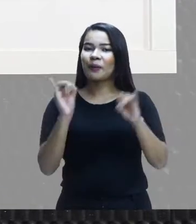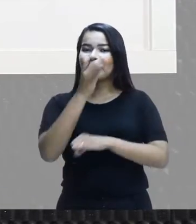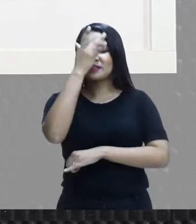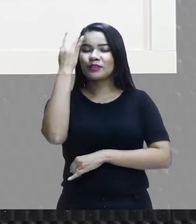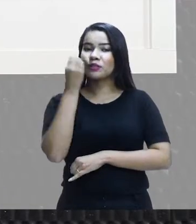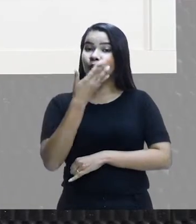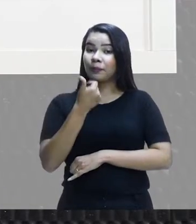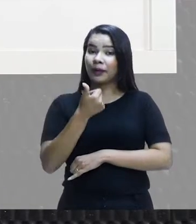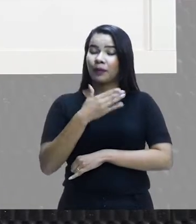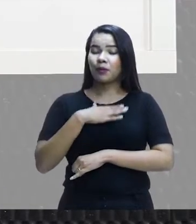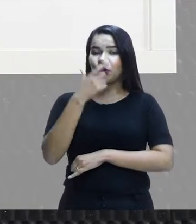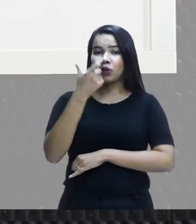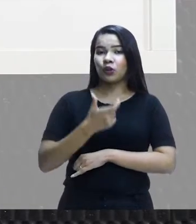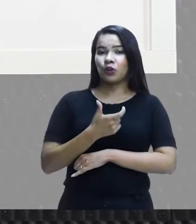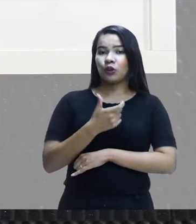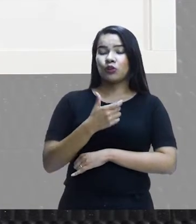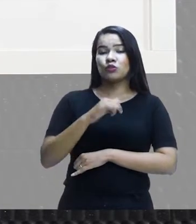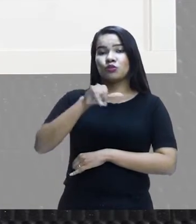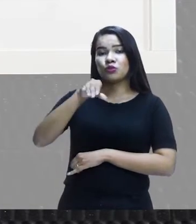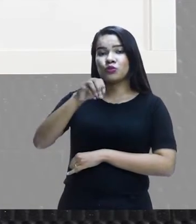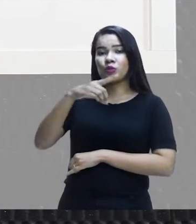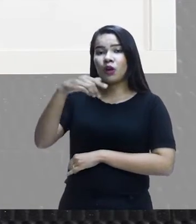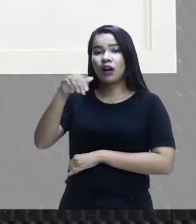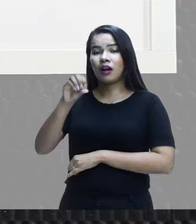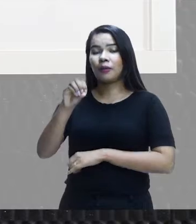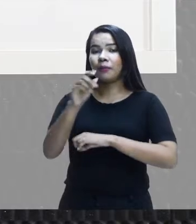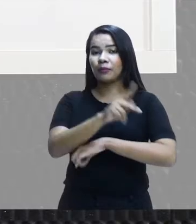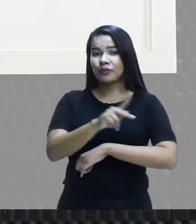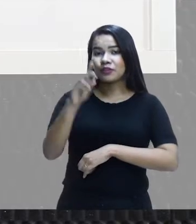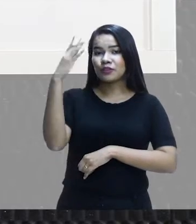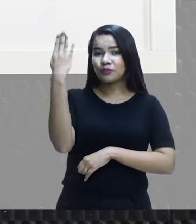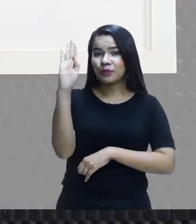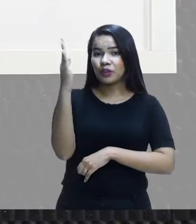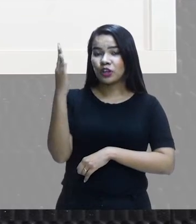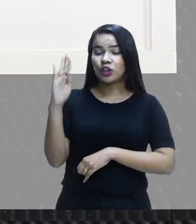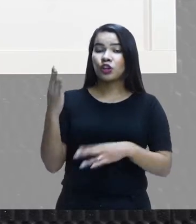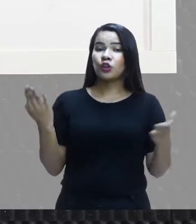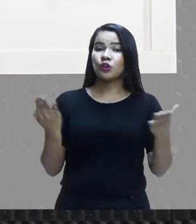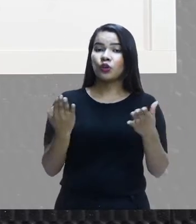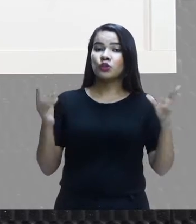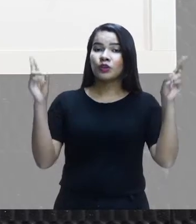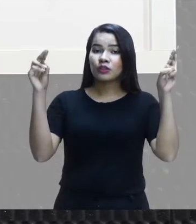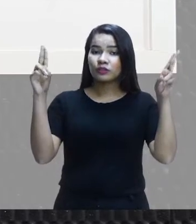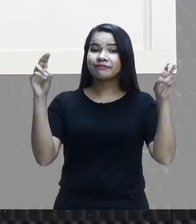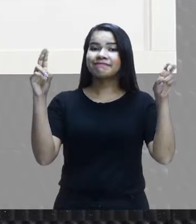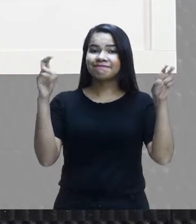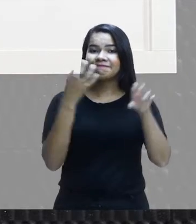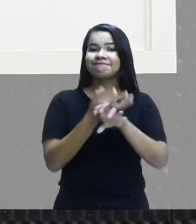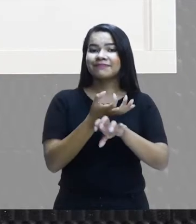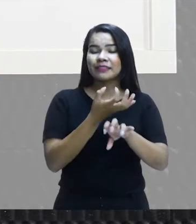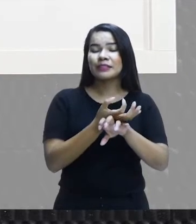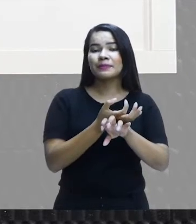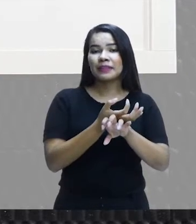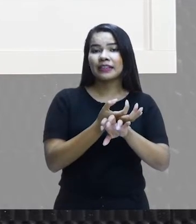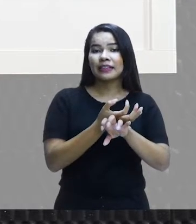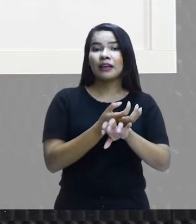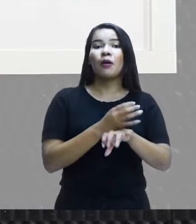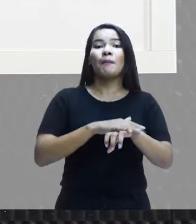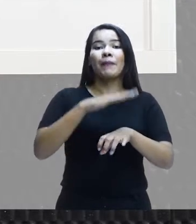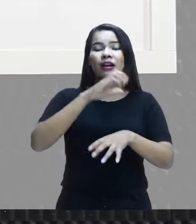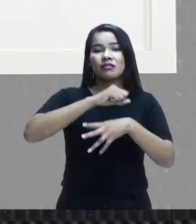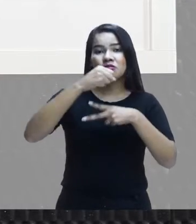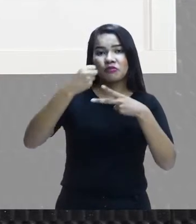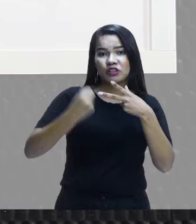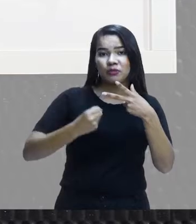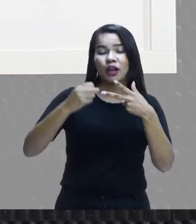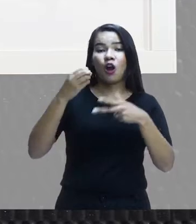bem? Meu nome é João Pedro, professor de Biologia. Hoje a gente vai trabalhar, tá ok? Um dos assuntos que é uma das temáticas também muito abordada a nível de prova de vestibular,